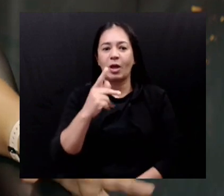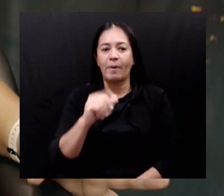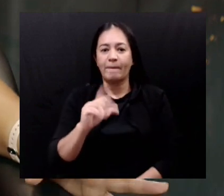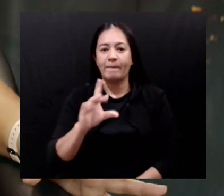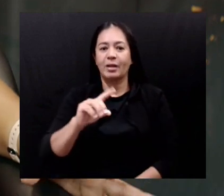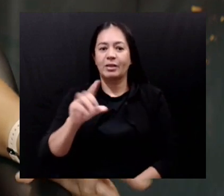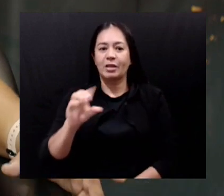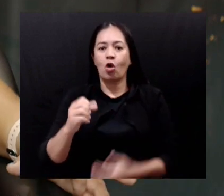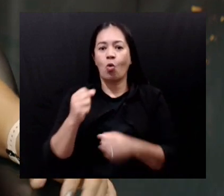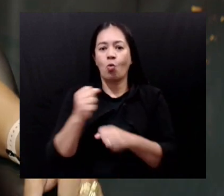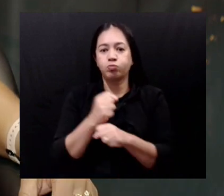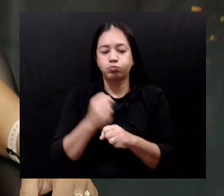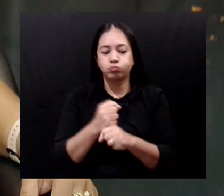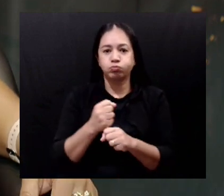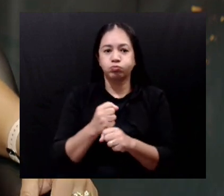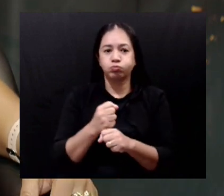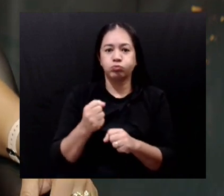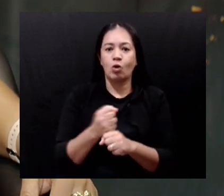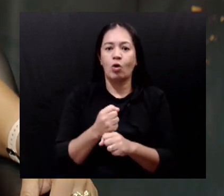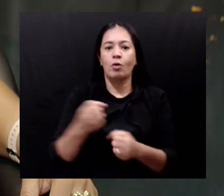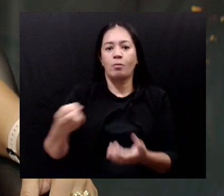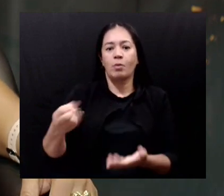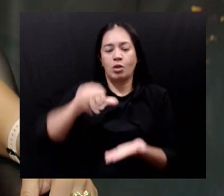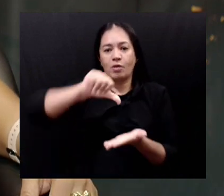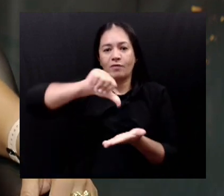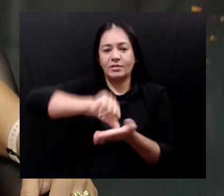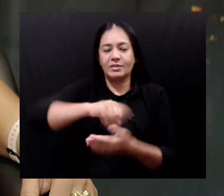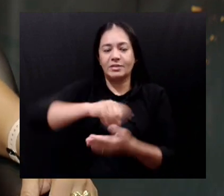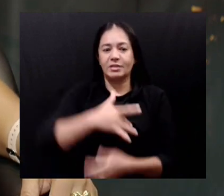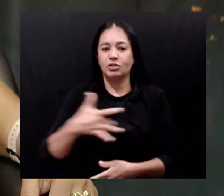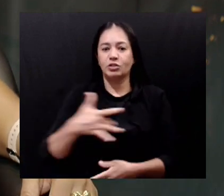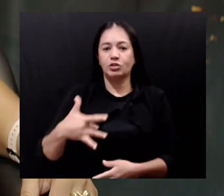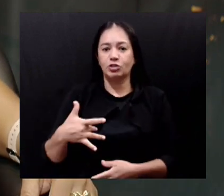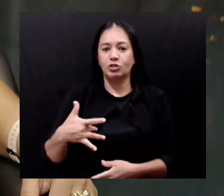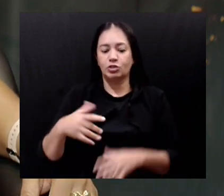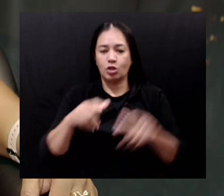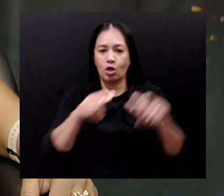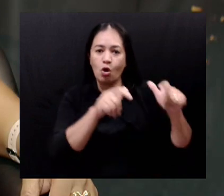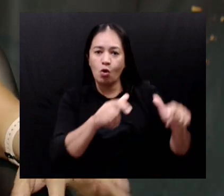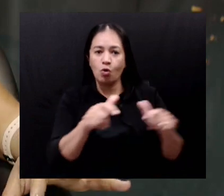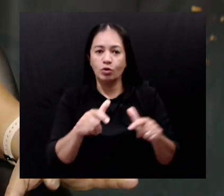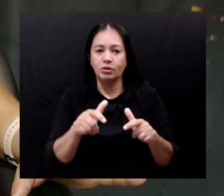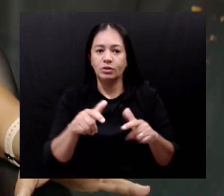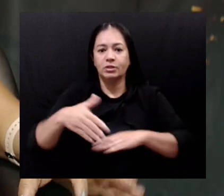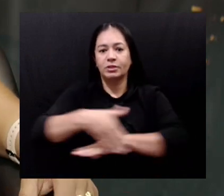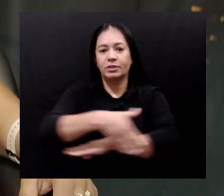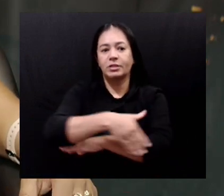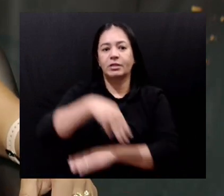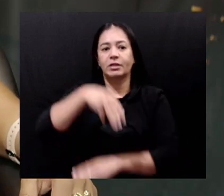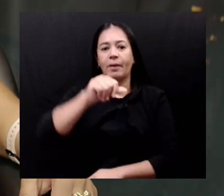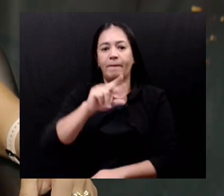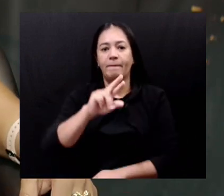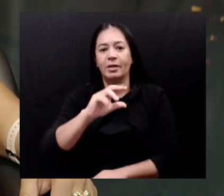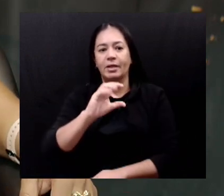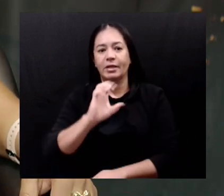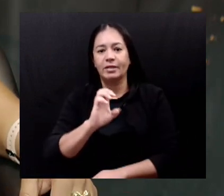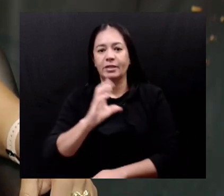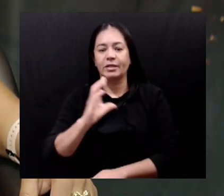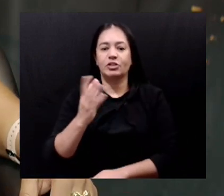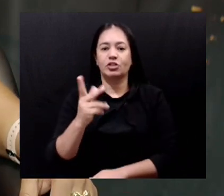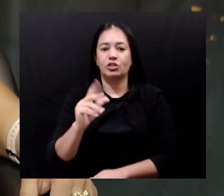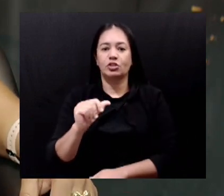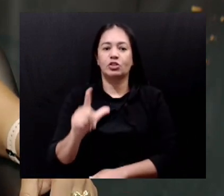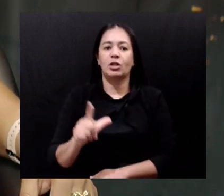saúde. Esse projeto prevê a destinação da área localizada entre a Avenida Marechal Rondon e diversas ruas no entorno do